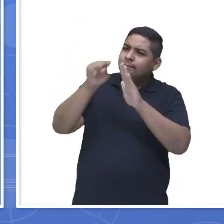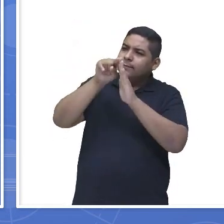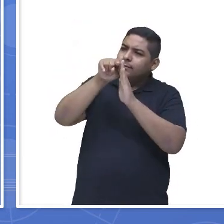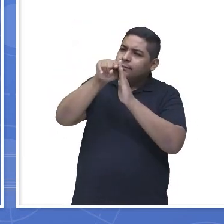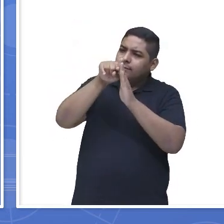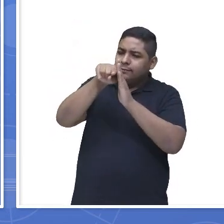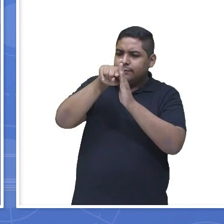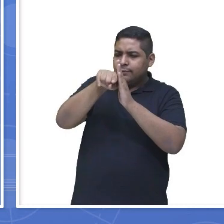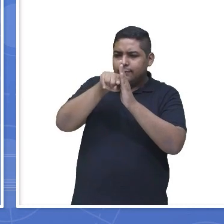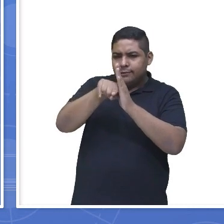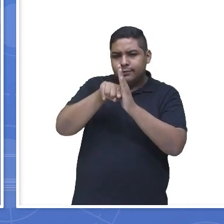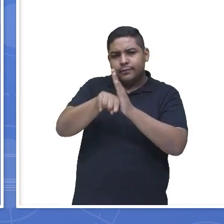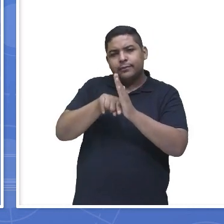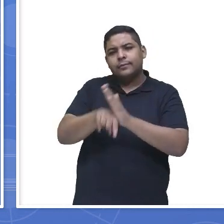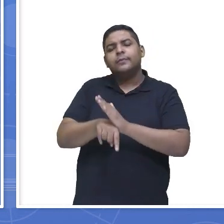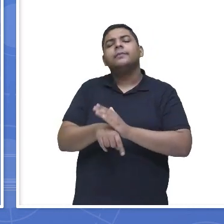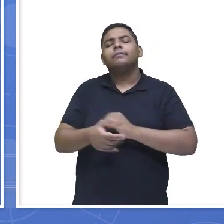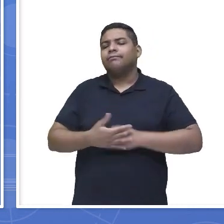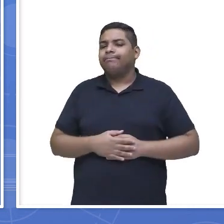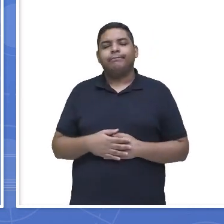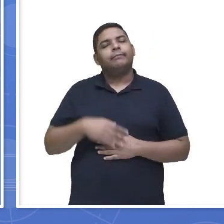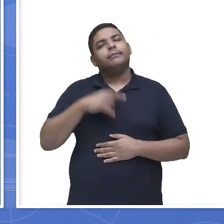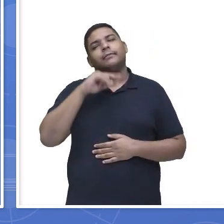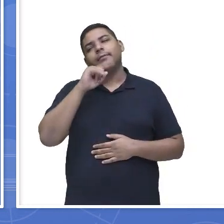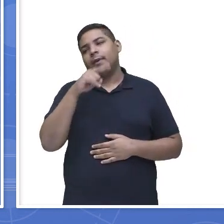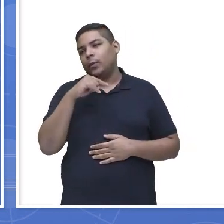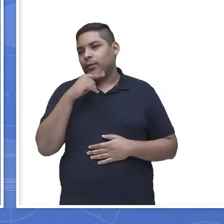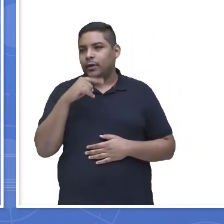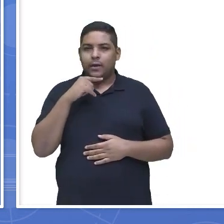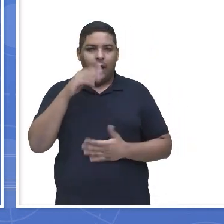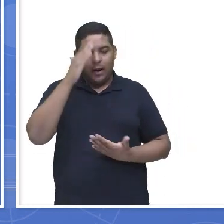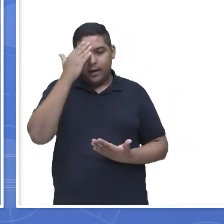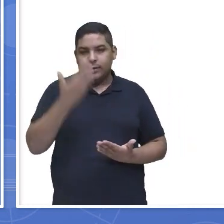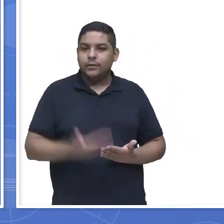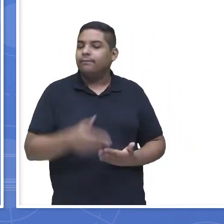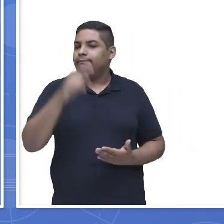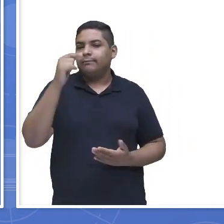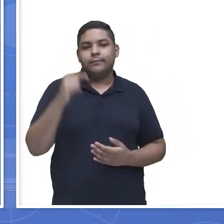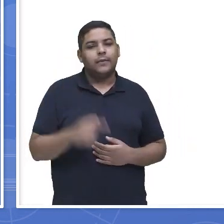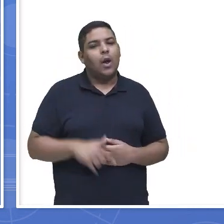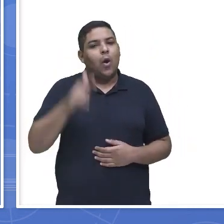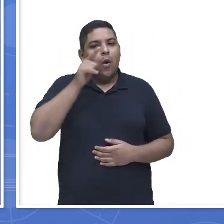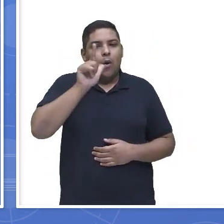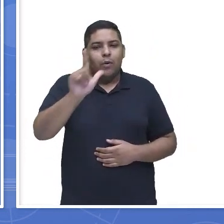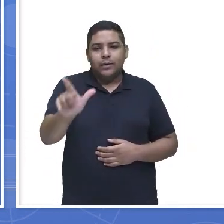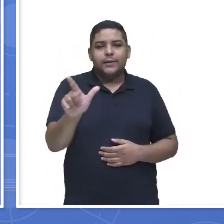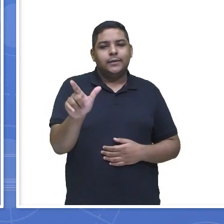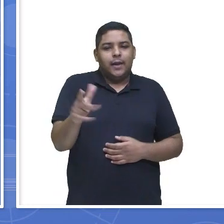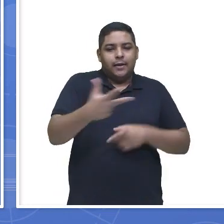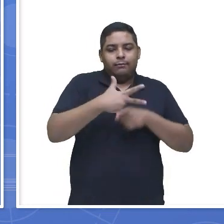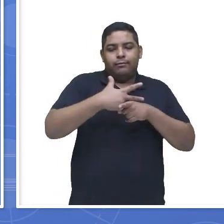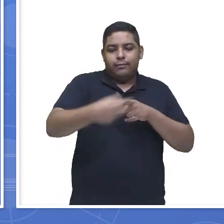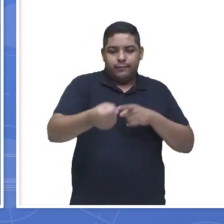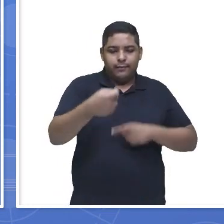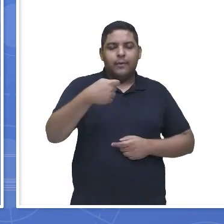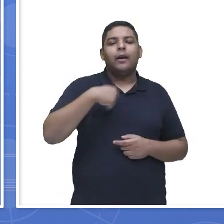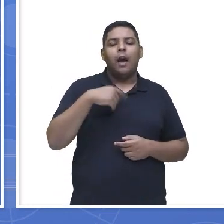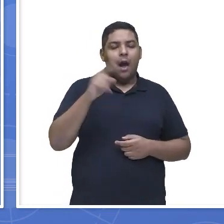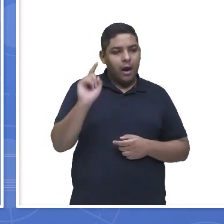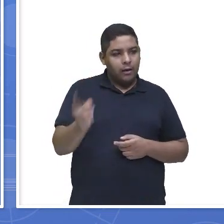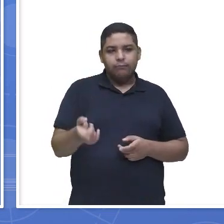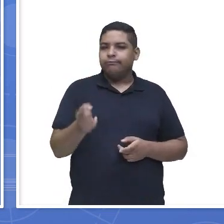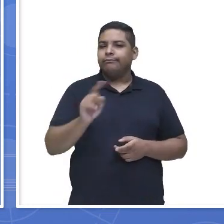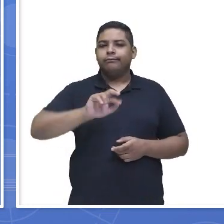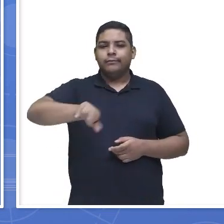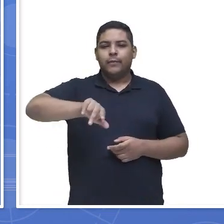aí, não dá, não tem condições, né? Não dá para, você não consegue me convencer. Essa seria a ideia do cético,